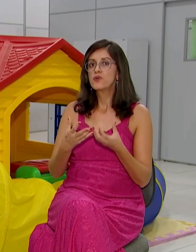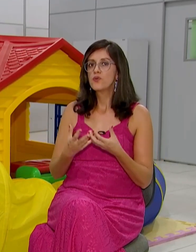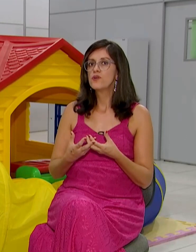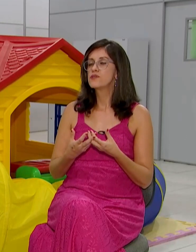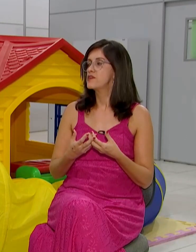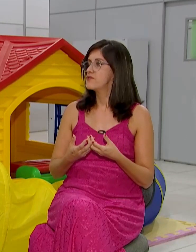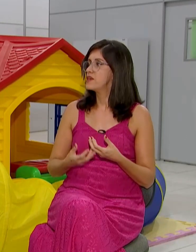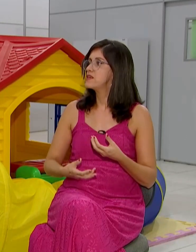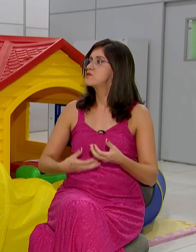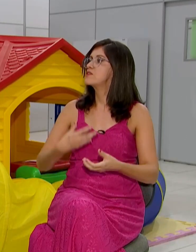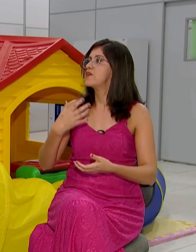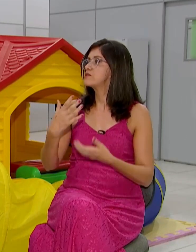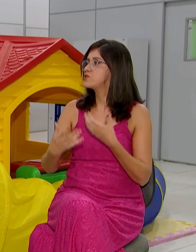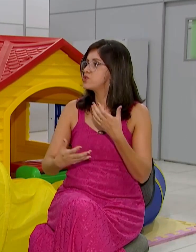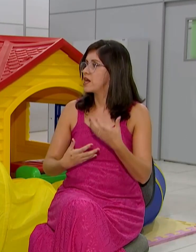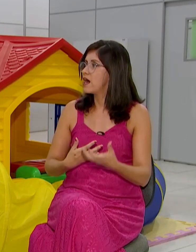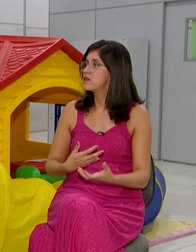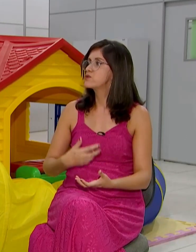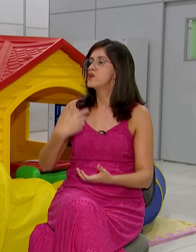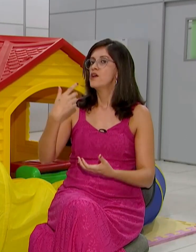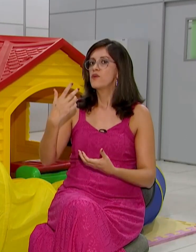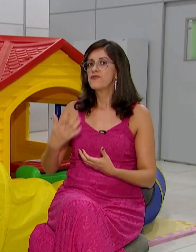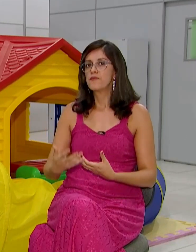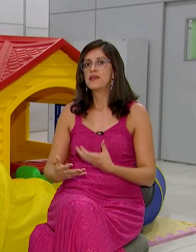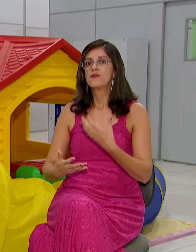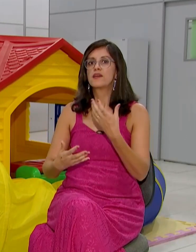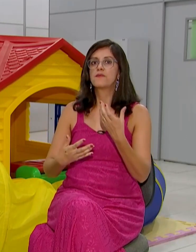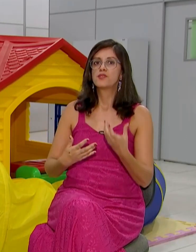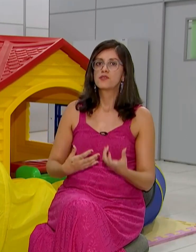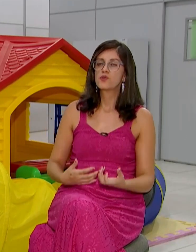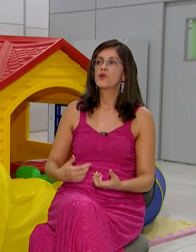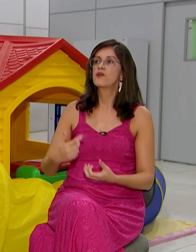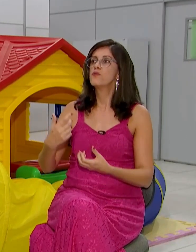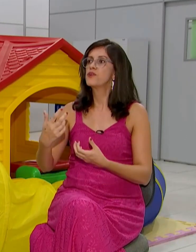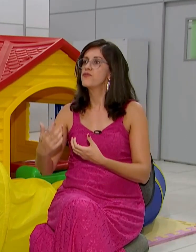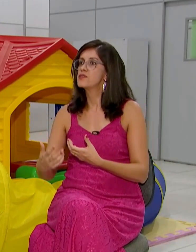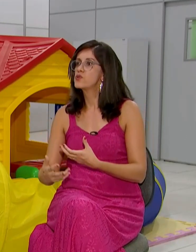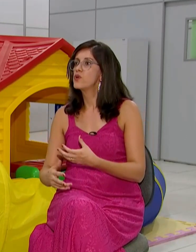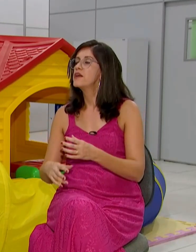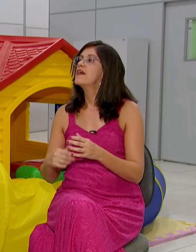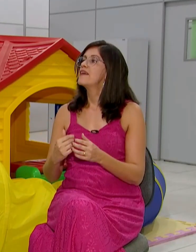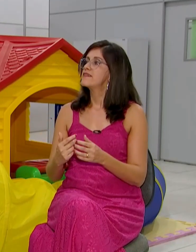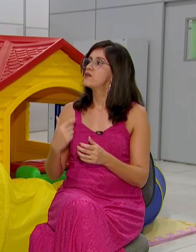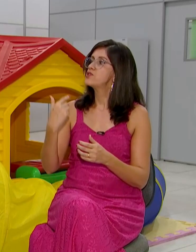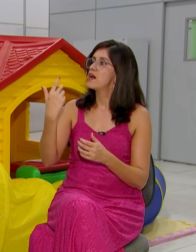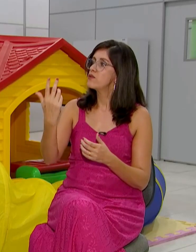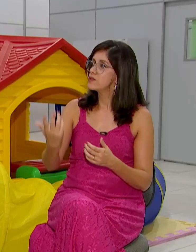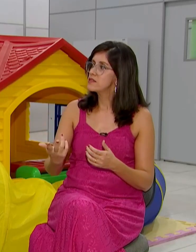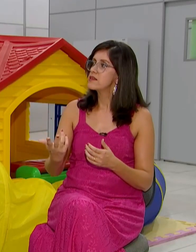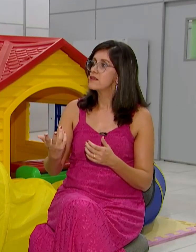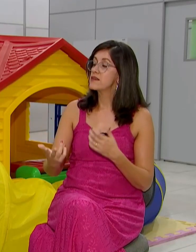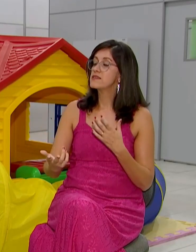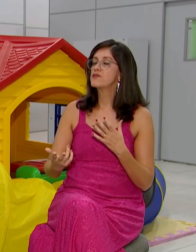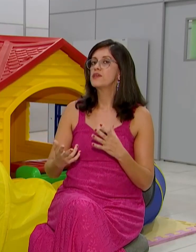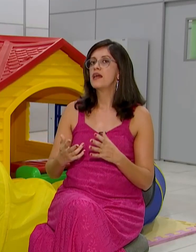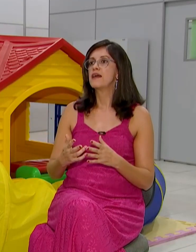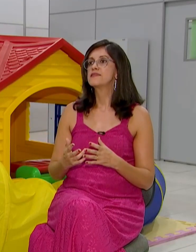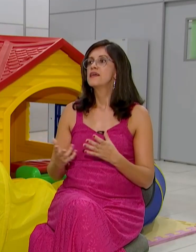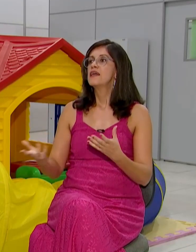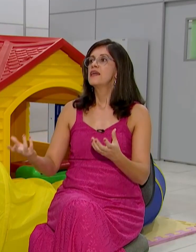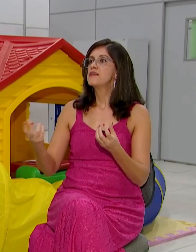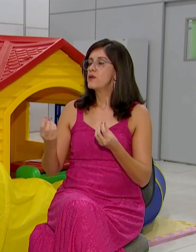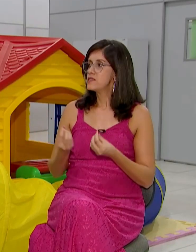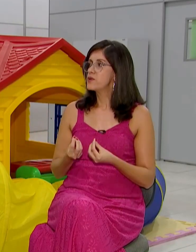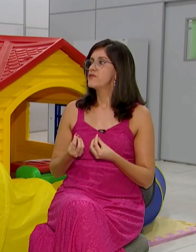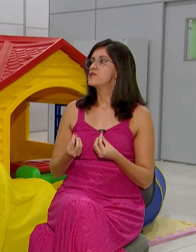profissional que articule os serviços, que faça os diálogos com a família, com a equipe gestora, com o professor e até os diálogos